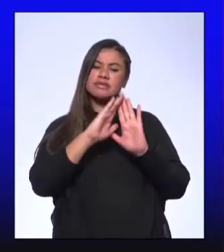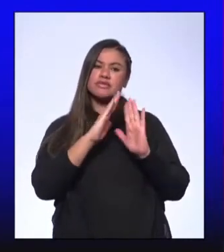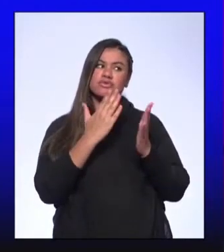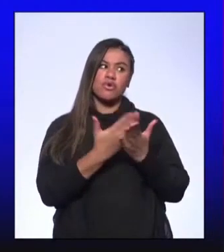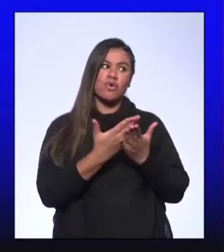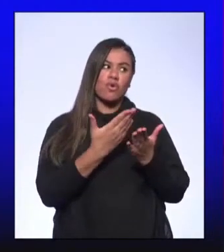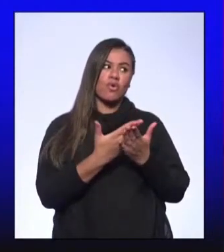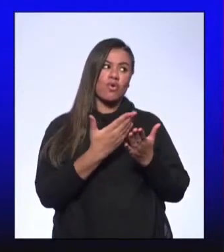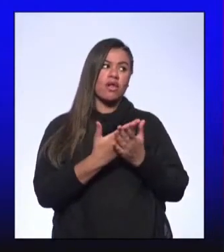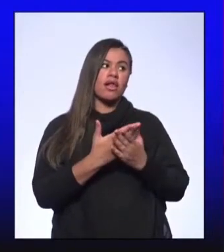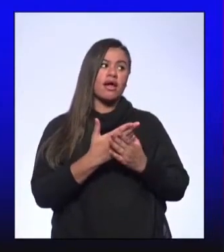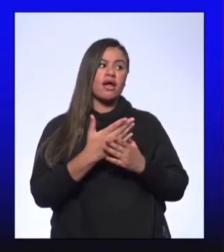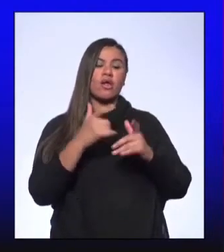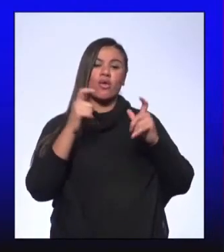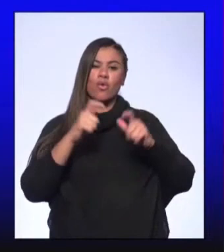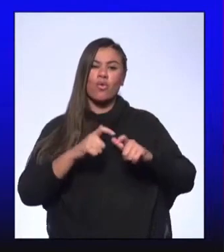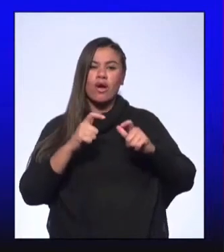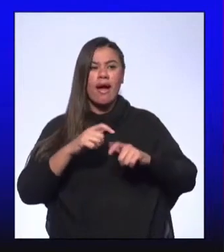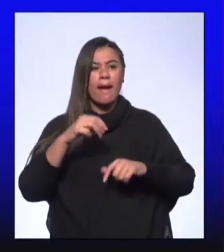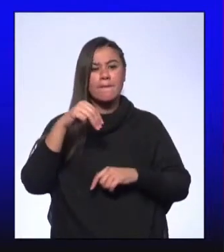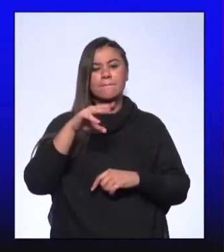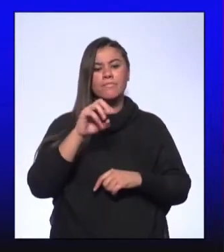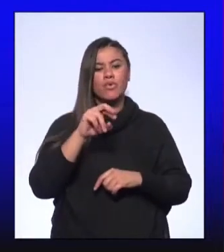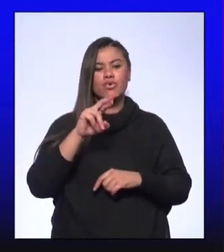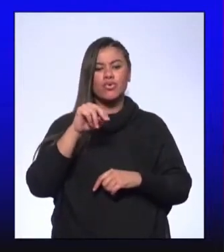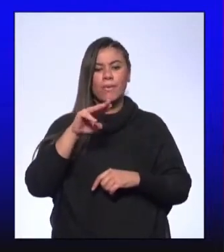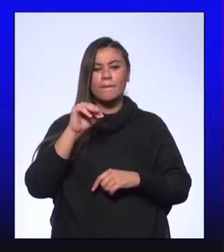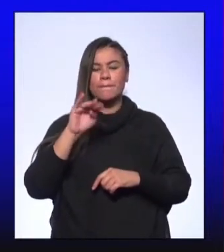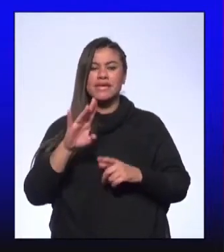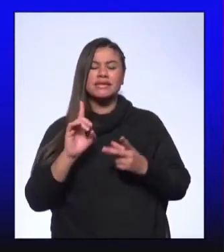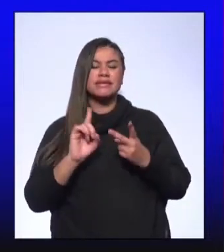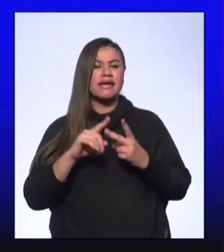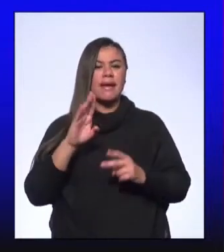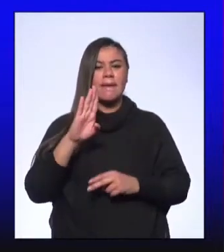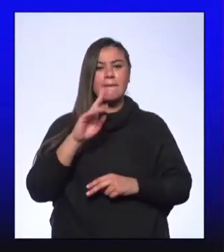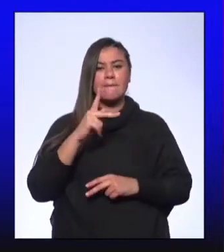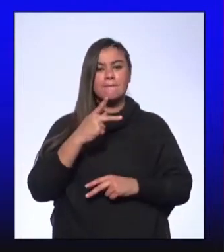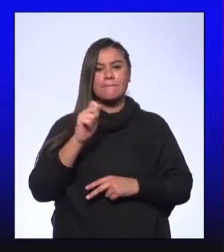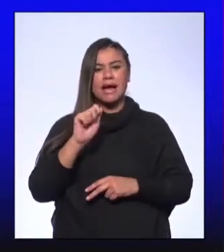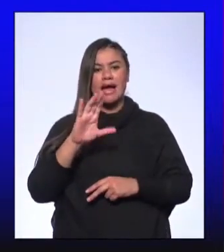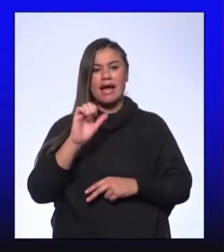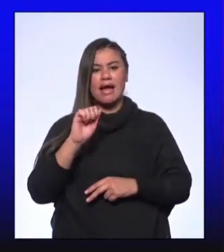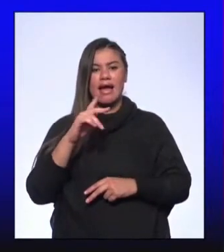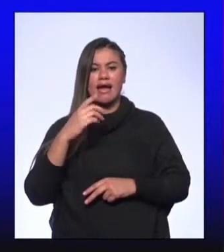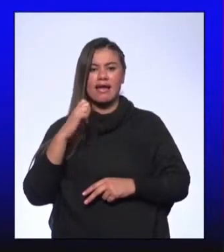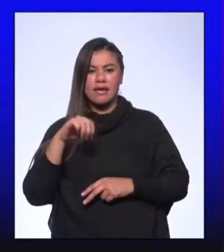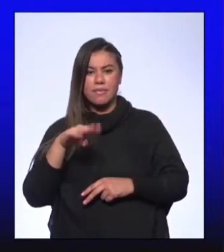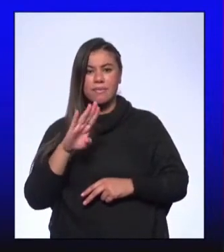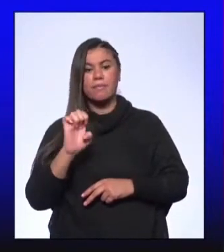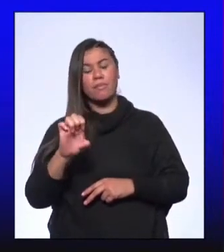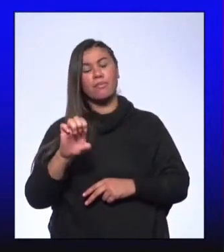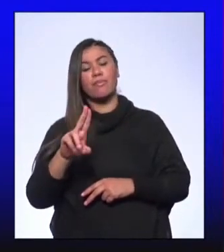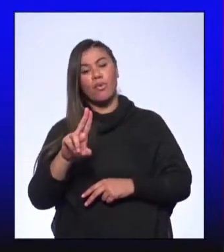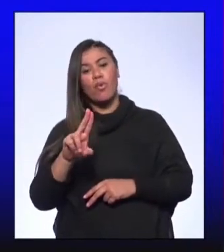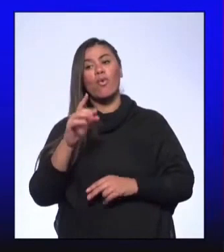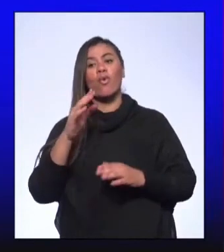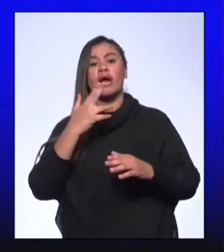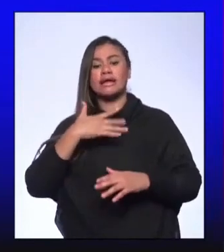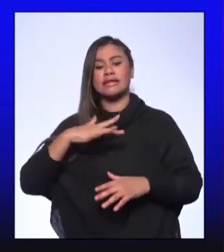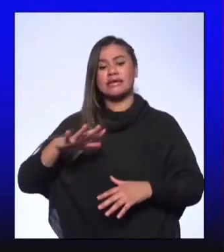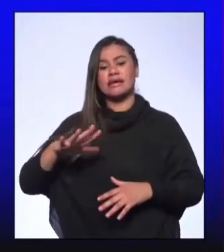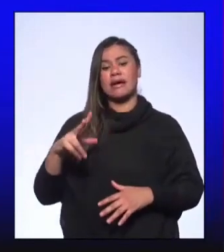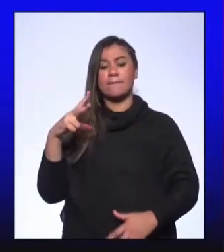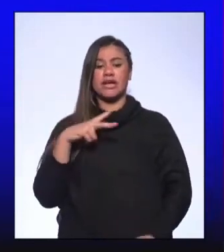escolas lá no bairro do Morumbi, lá no bairro do Pacaembu, as escolas privadas, onde as crianças estão em